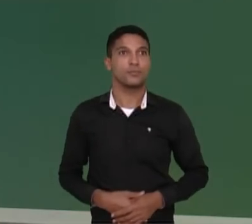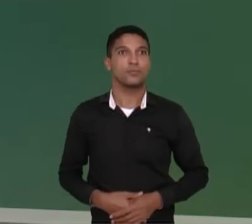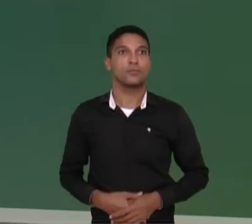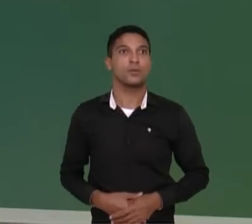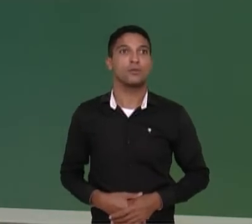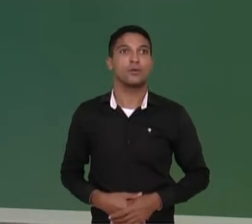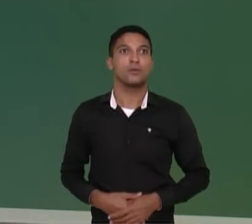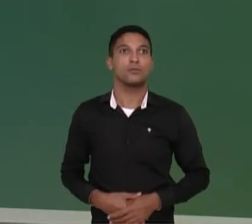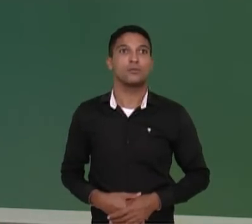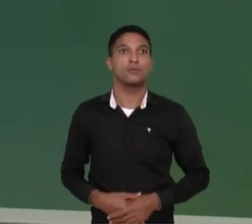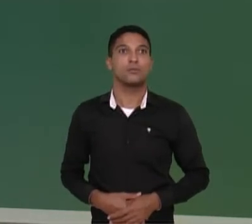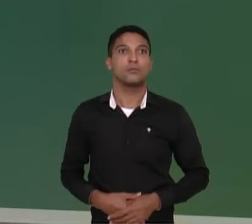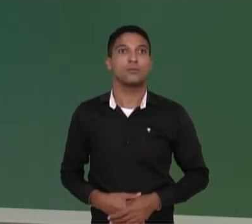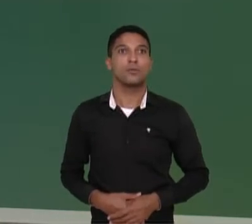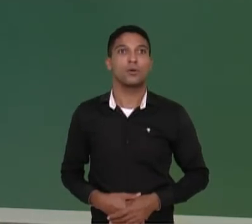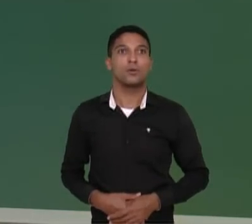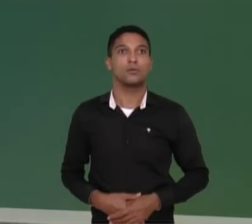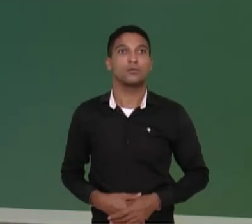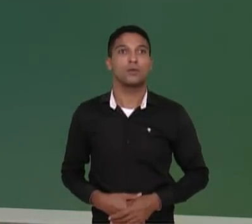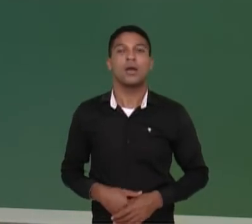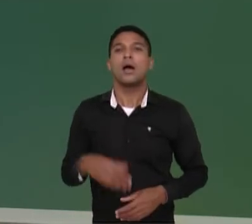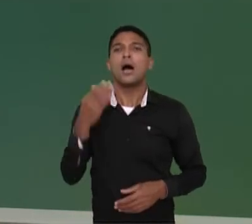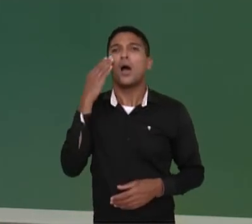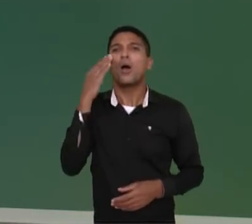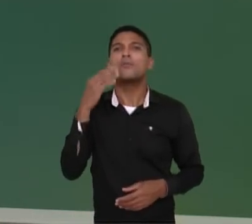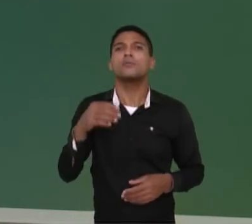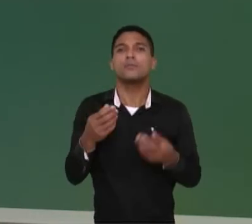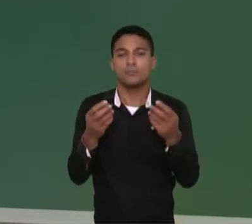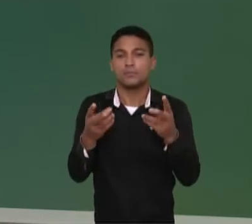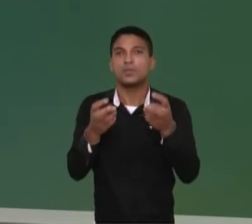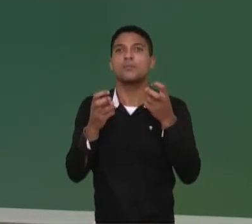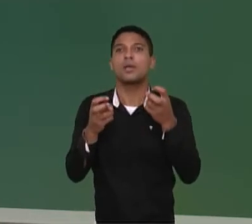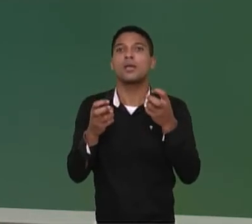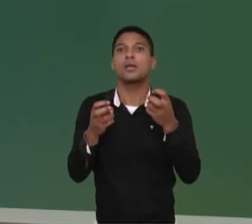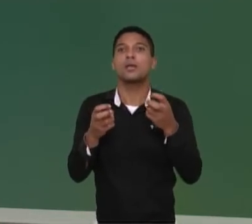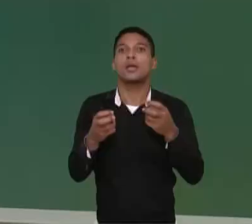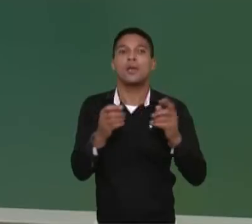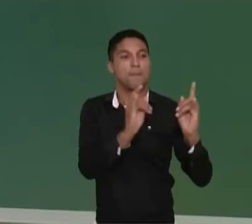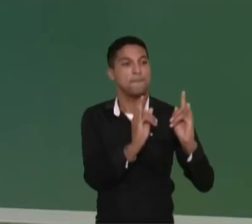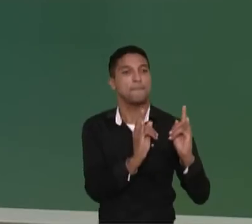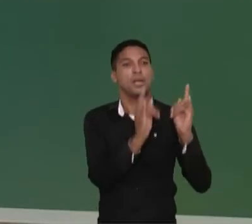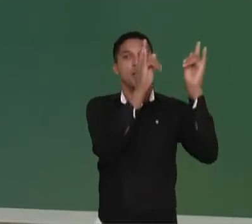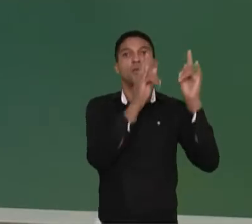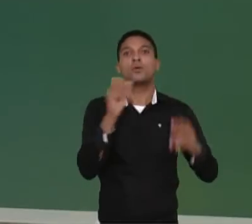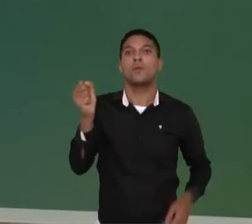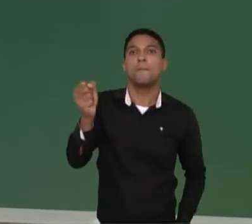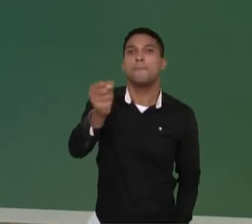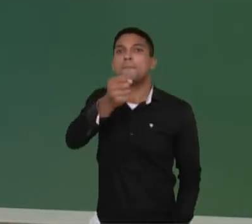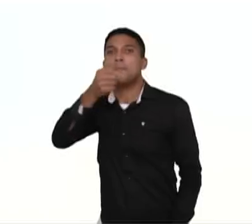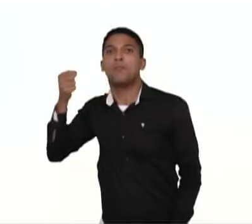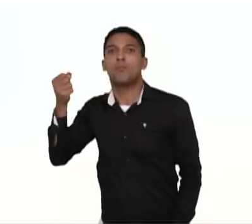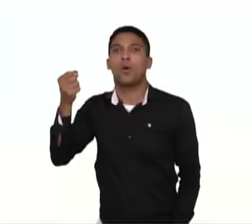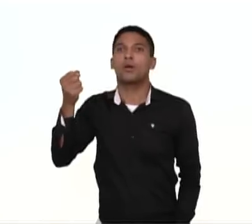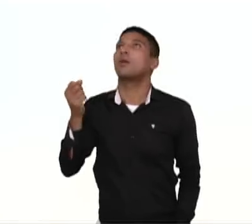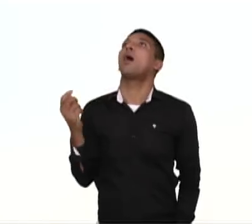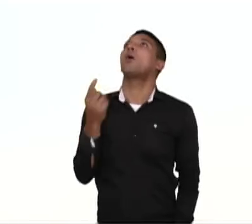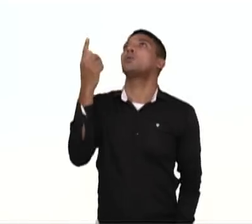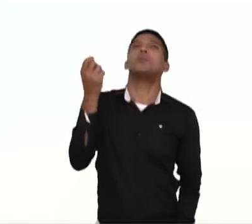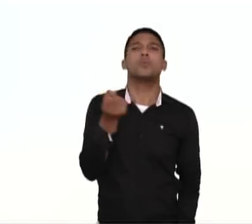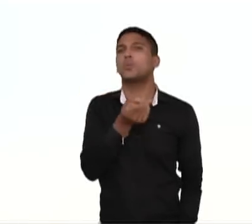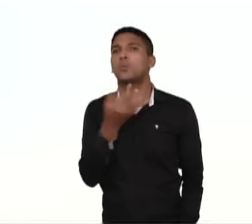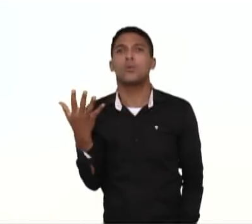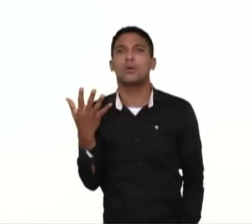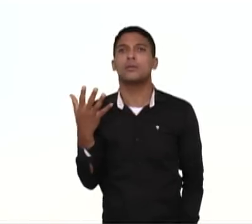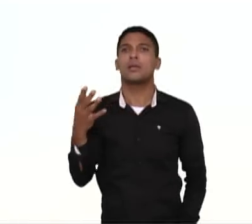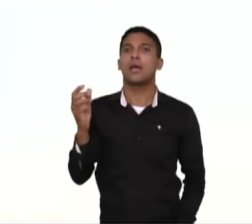Mas caso você não tenha percebido isso, o que você pode fazer? Monta a proporção, né? Medida da escala,